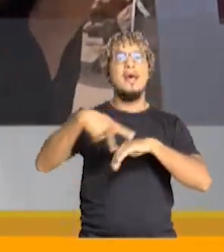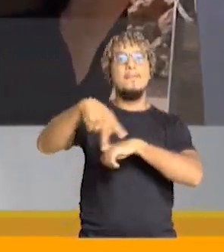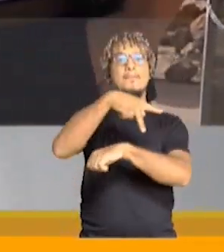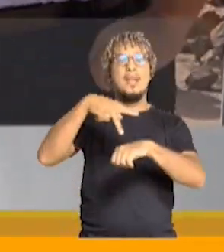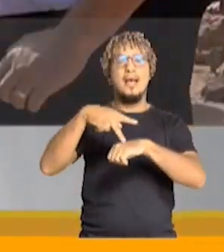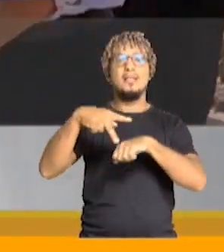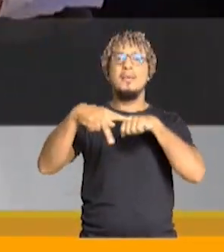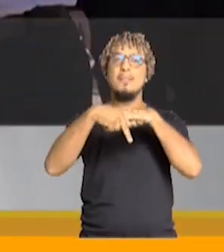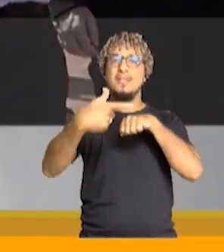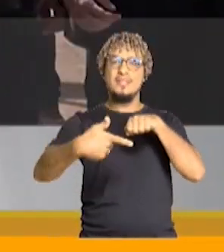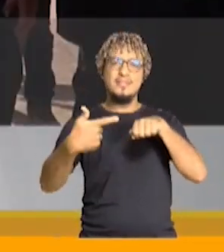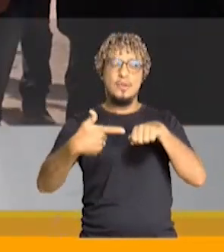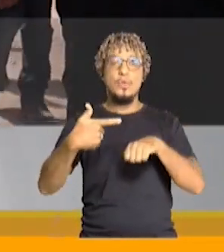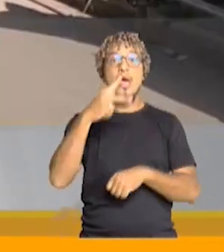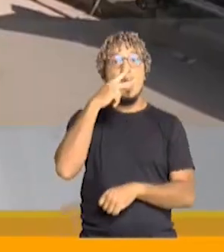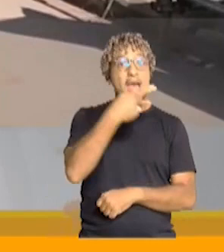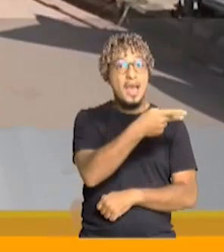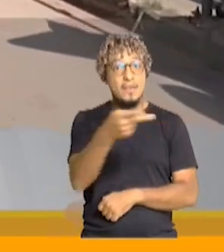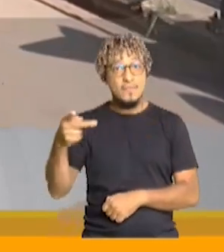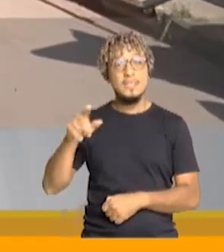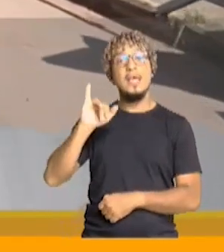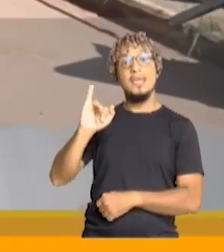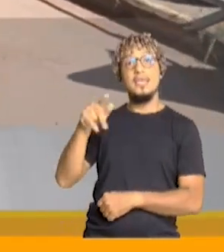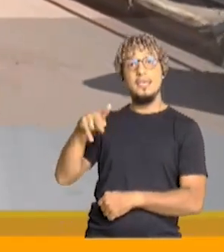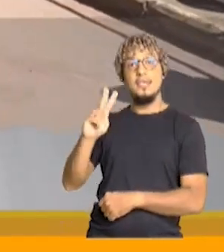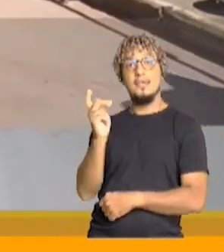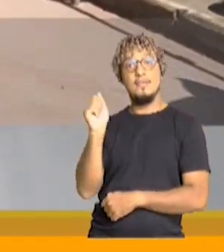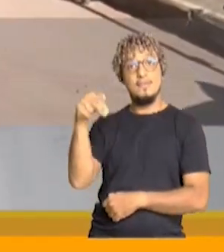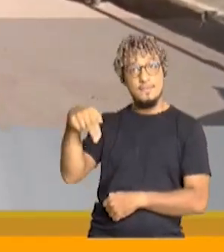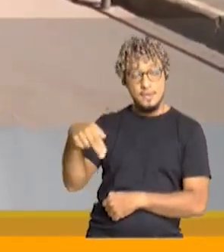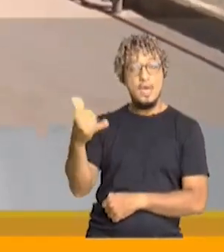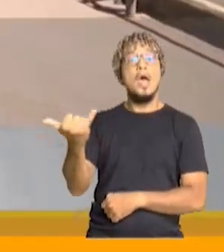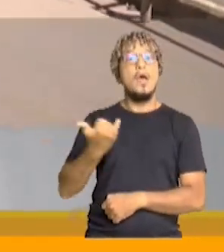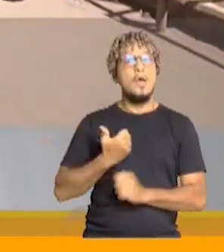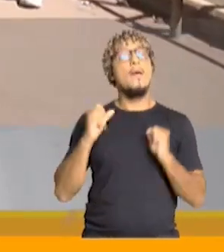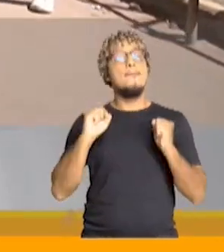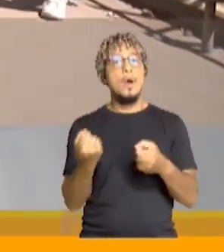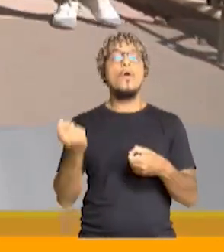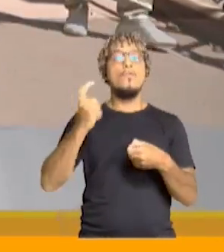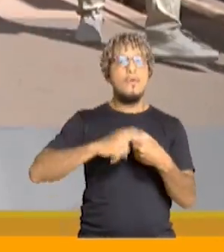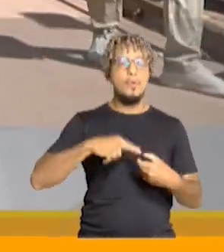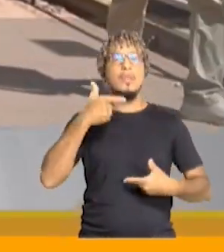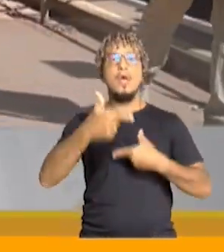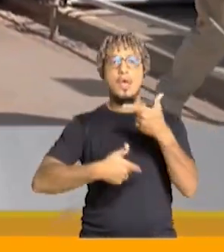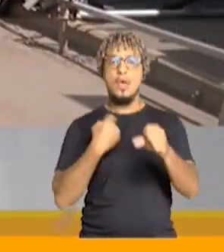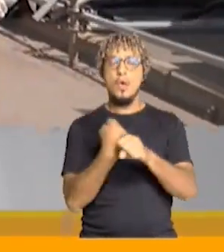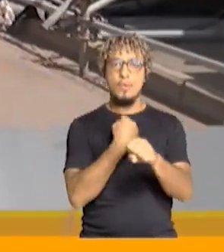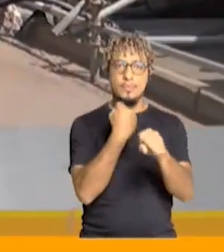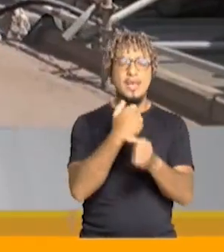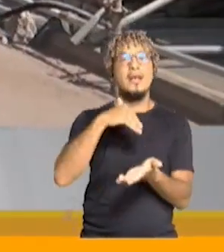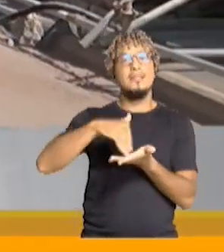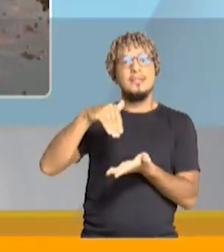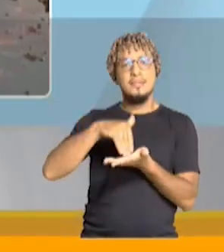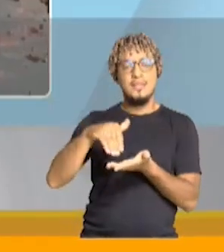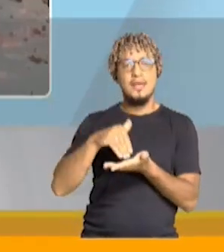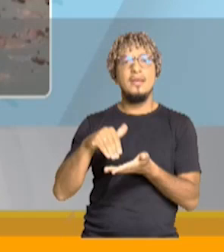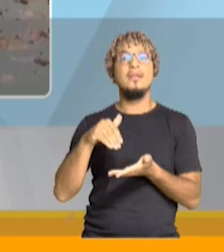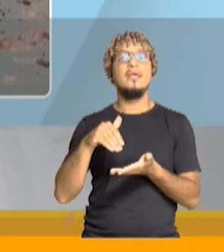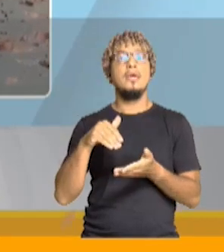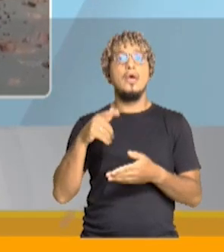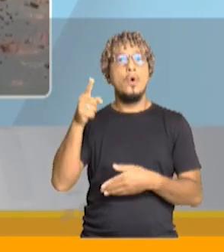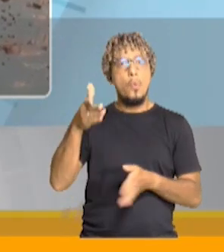em São Luís a visita ocorreu após um infan autorizar a tomada das obras pela Secretaria de Estado de infraestrutura